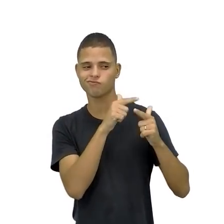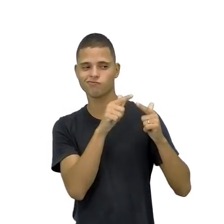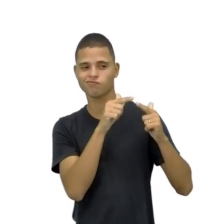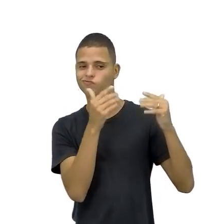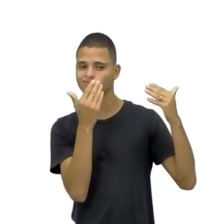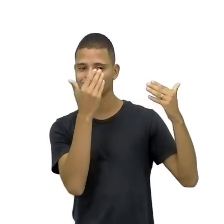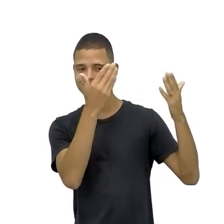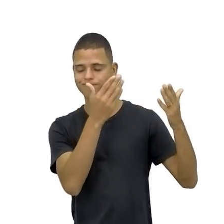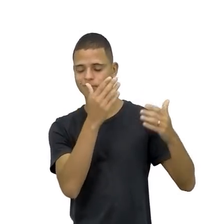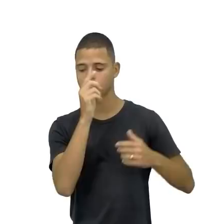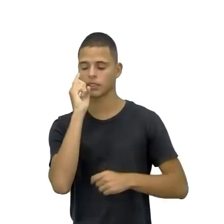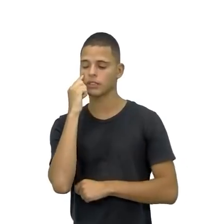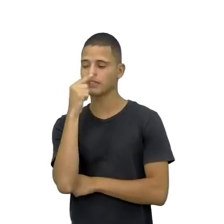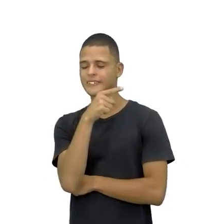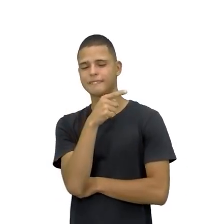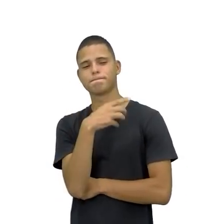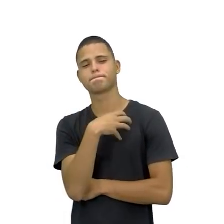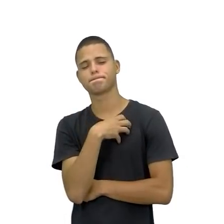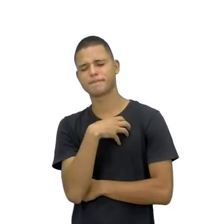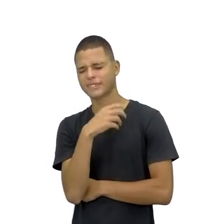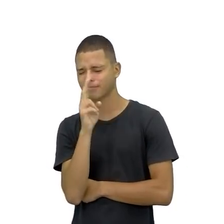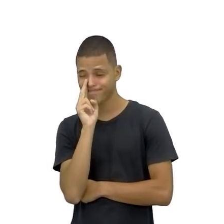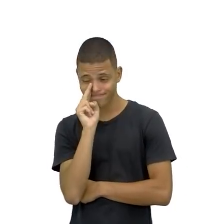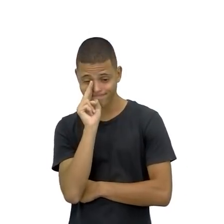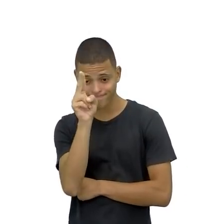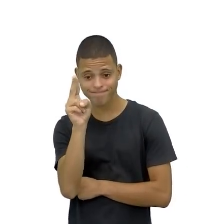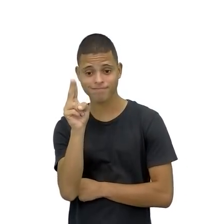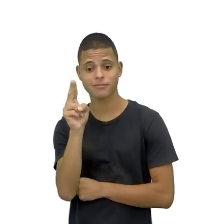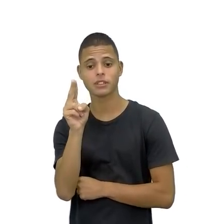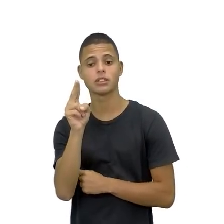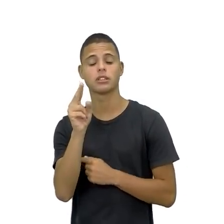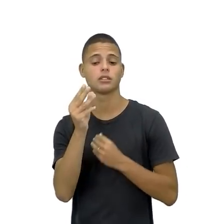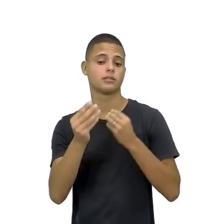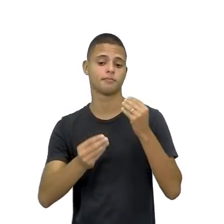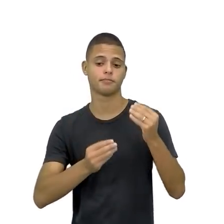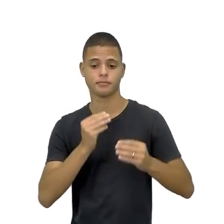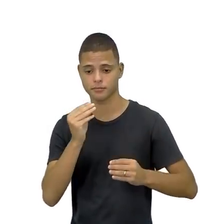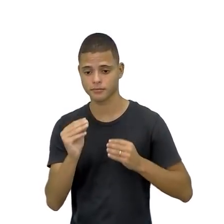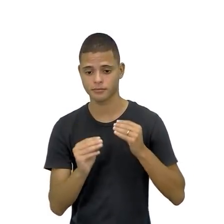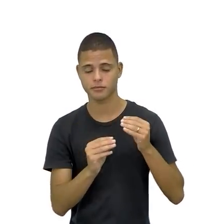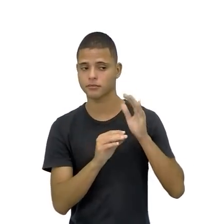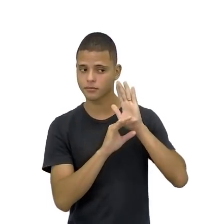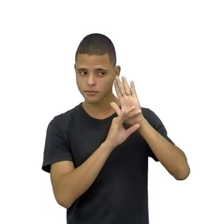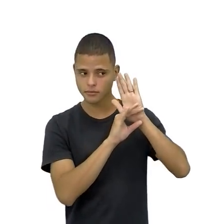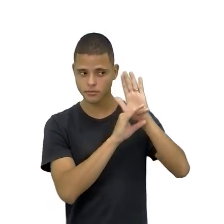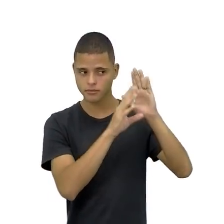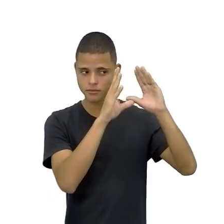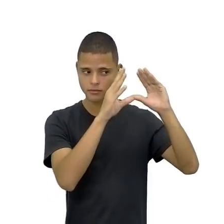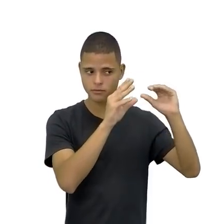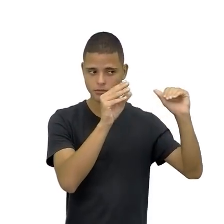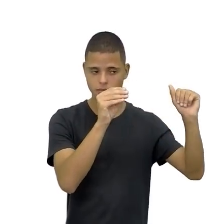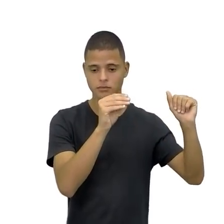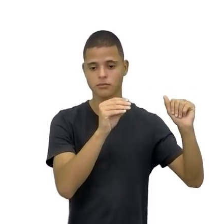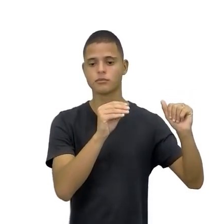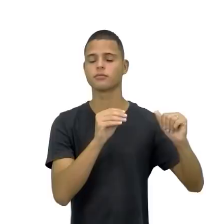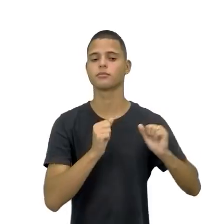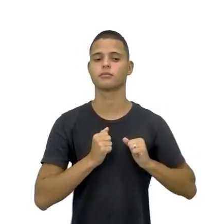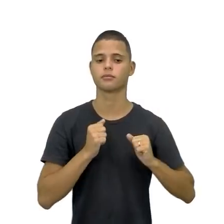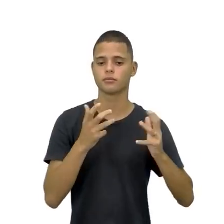que consideram significativos, determinando como abordá-los e, então, agindo de